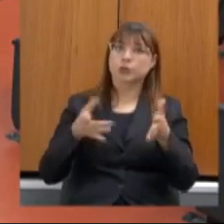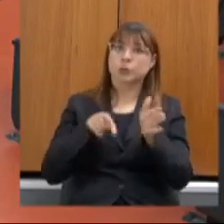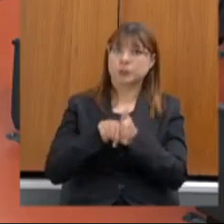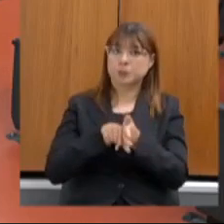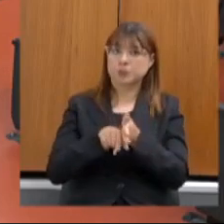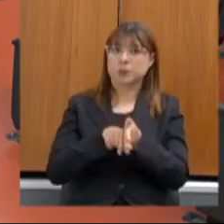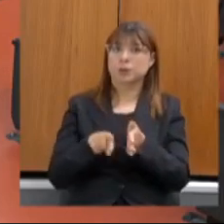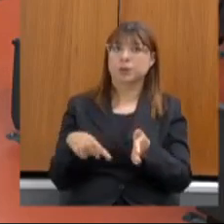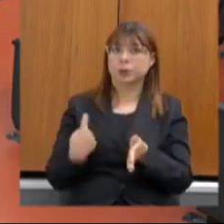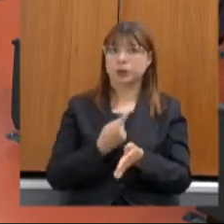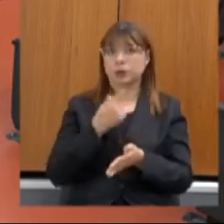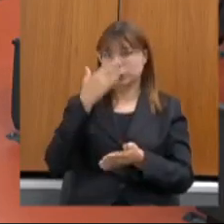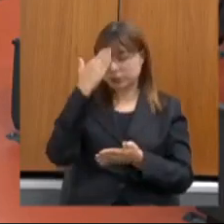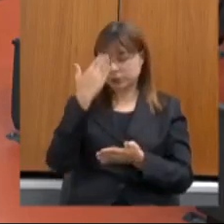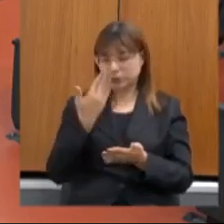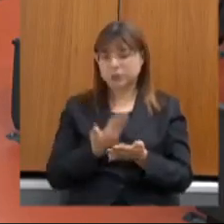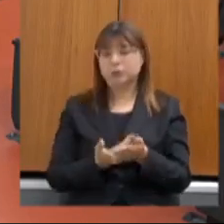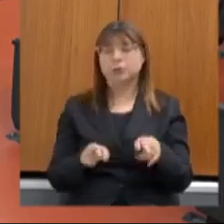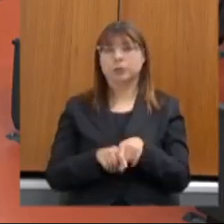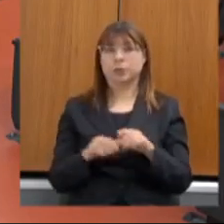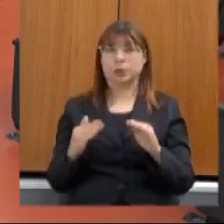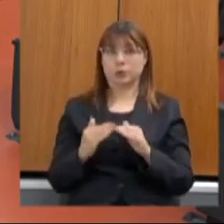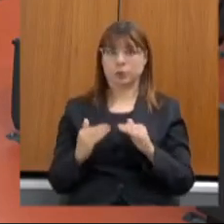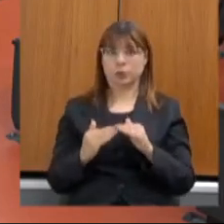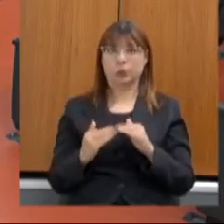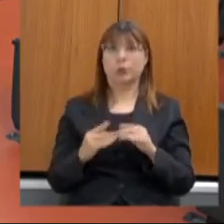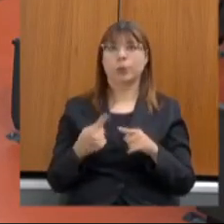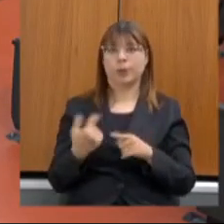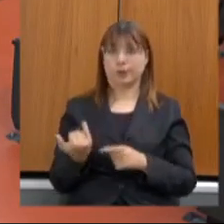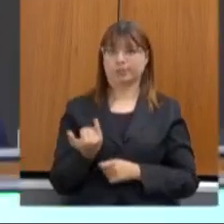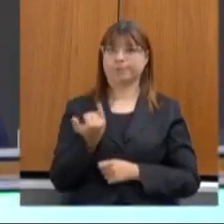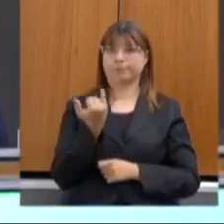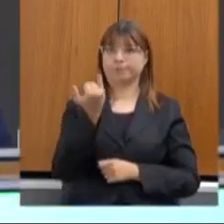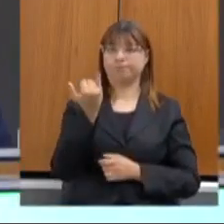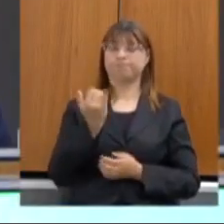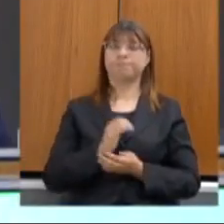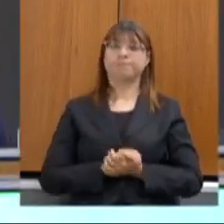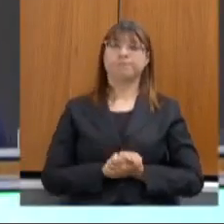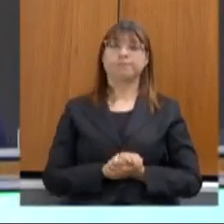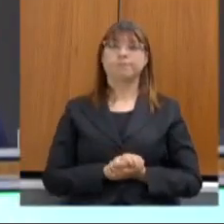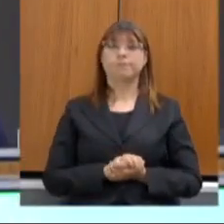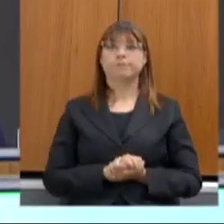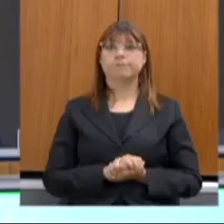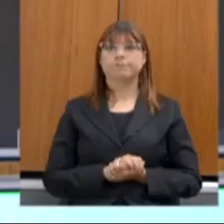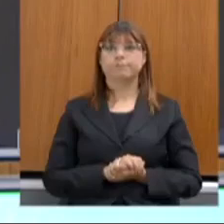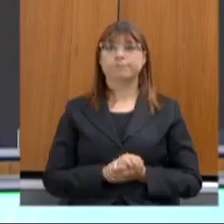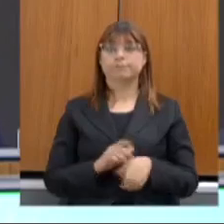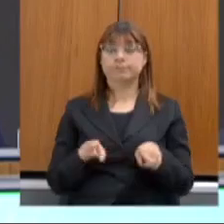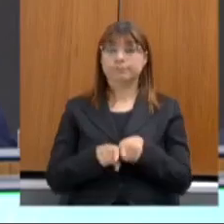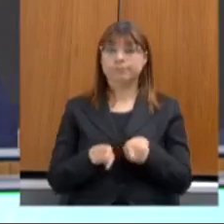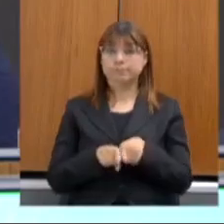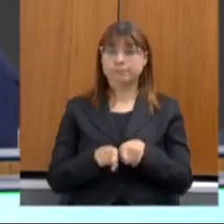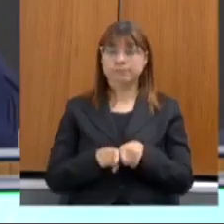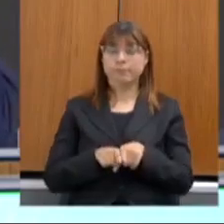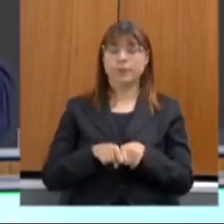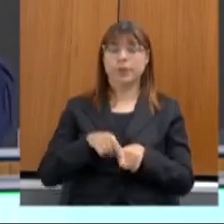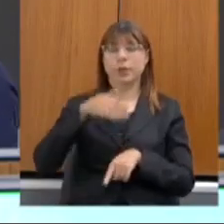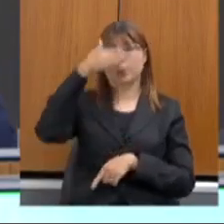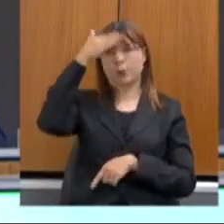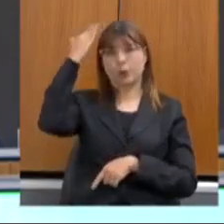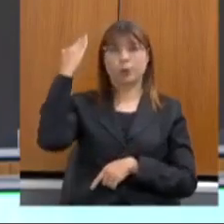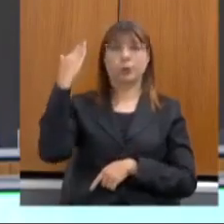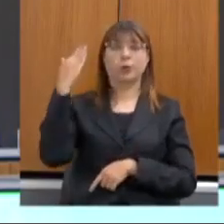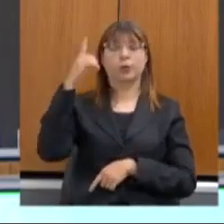que a gente tanto acredita o e concorda pela sua importância vamos falar também em breve o governador Romeu Zema